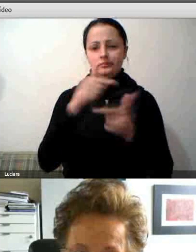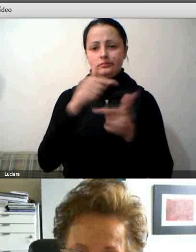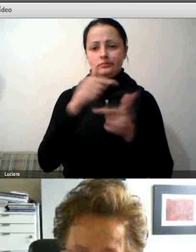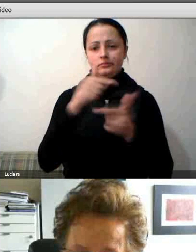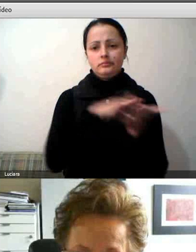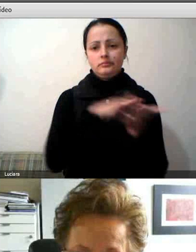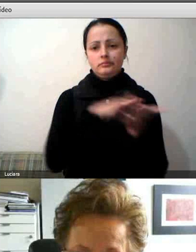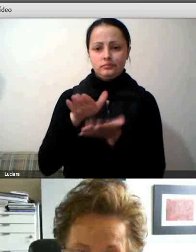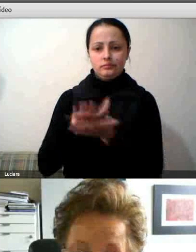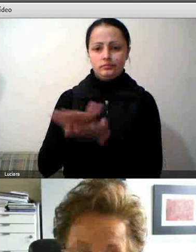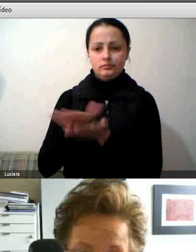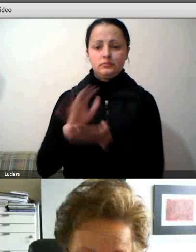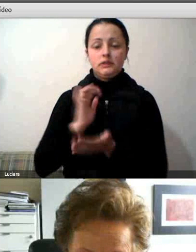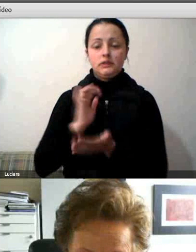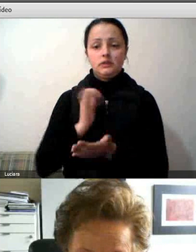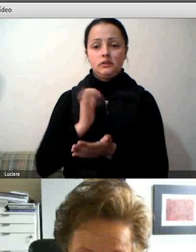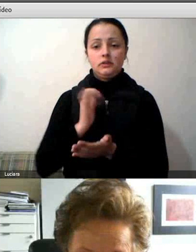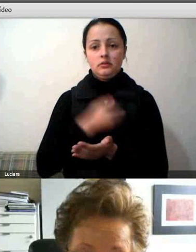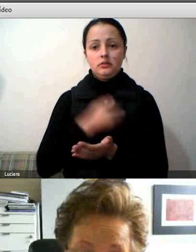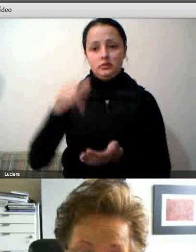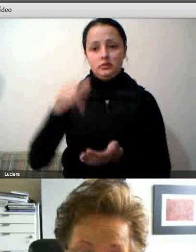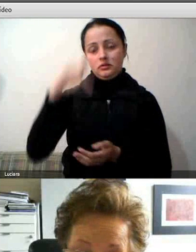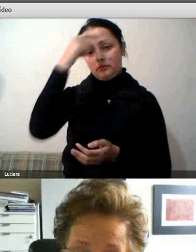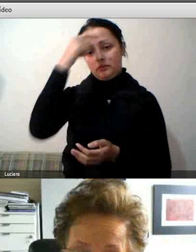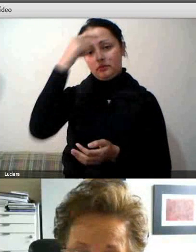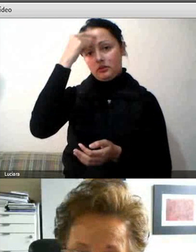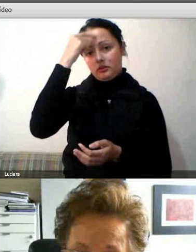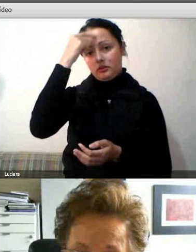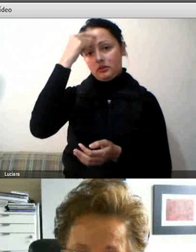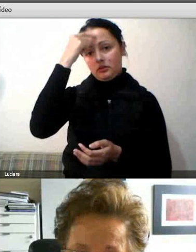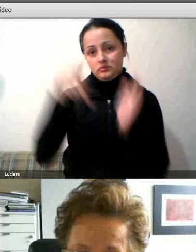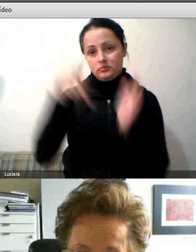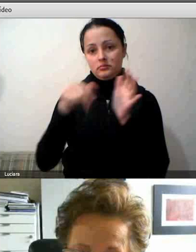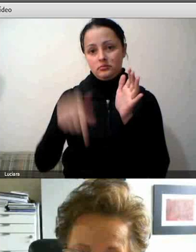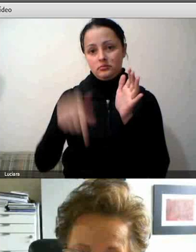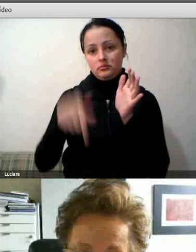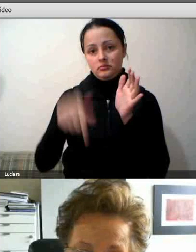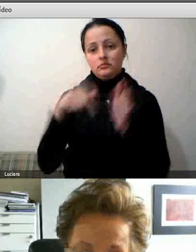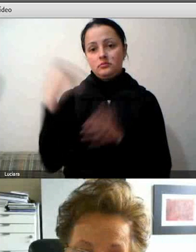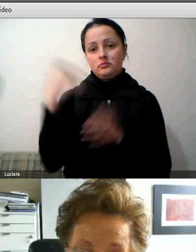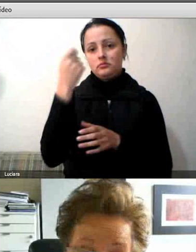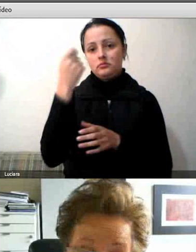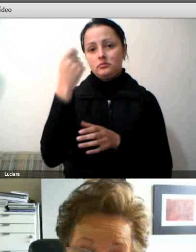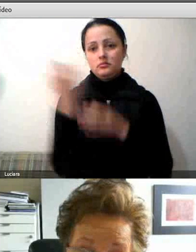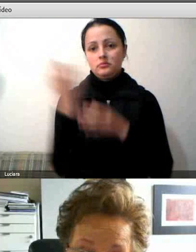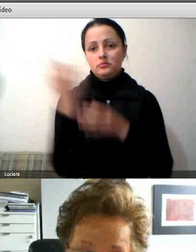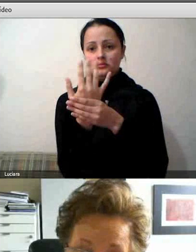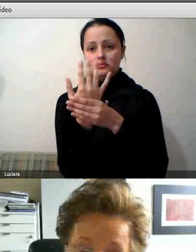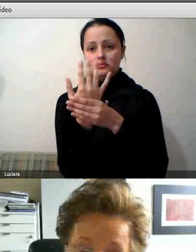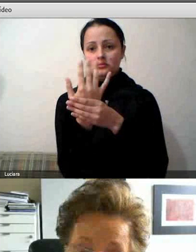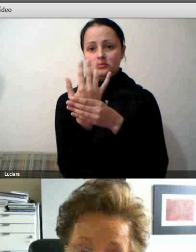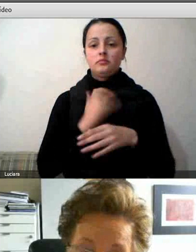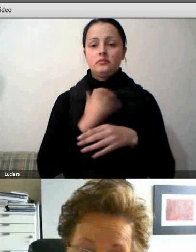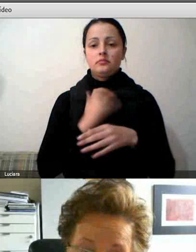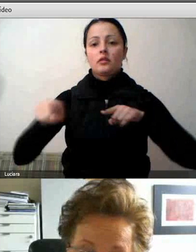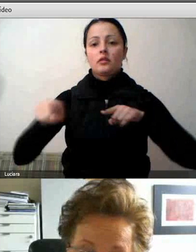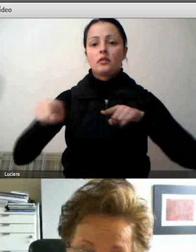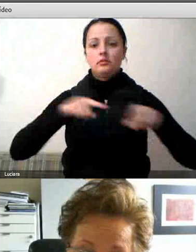na Universidade Federal do Rio Grande do Sul, nós estamos coordenando o trabalho na região sul,